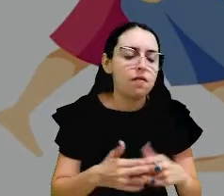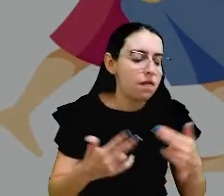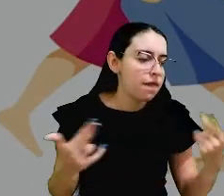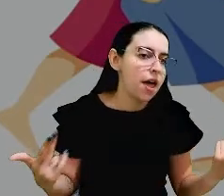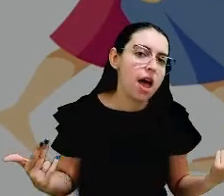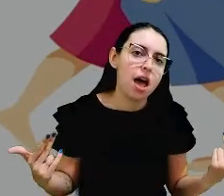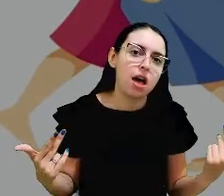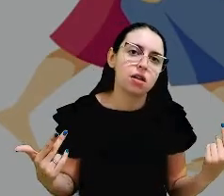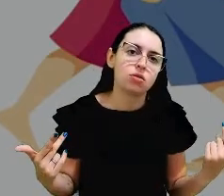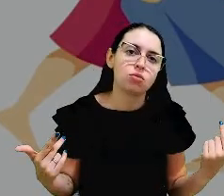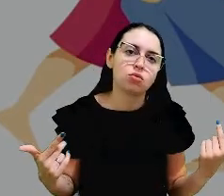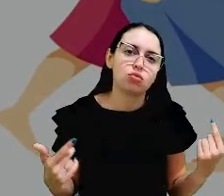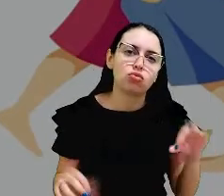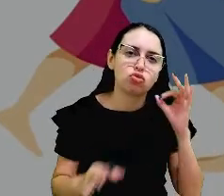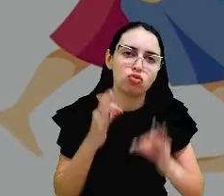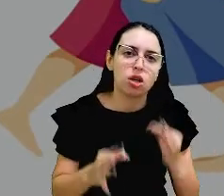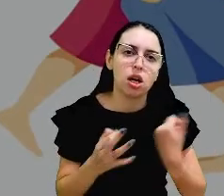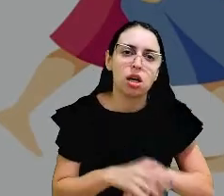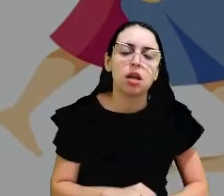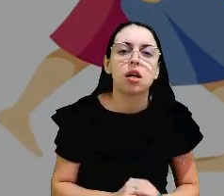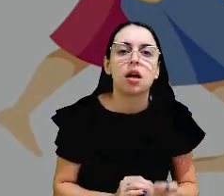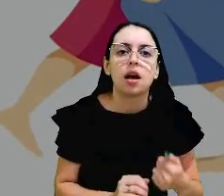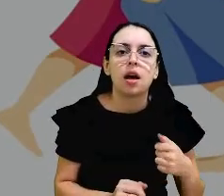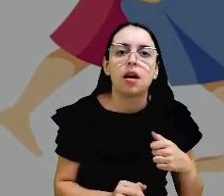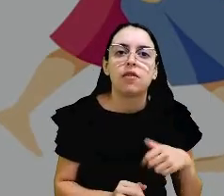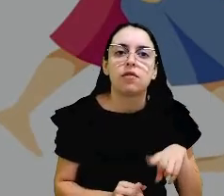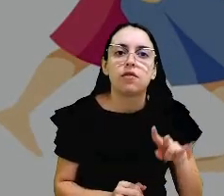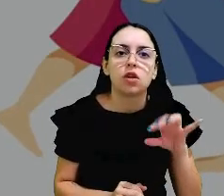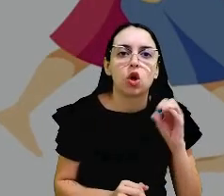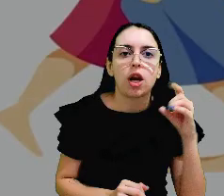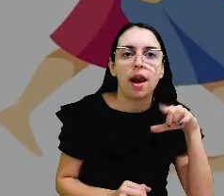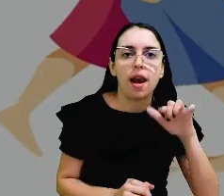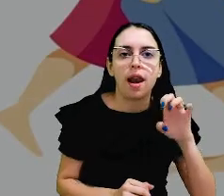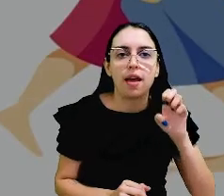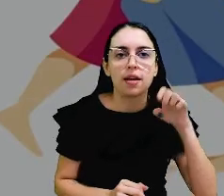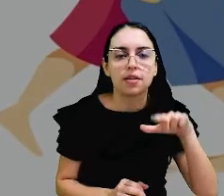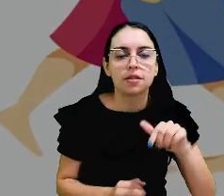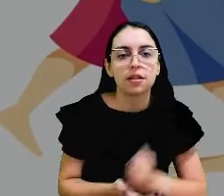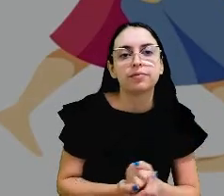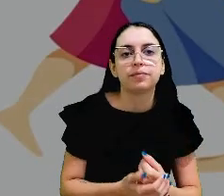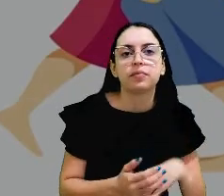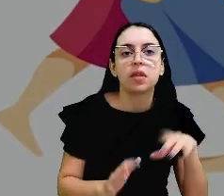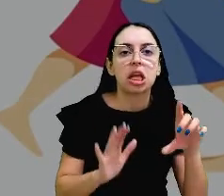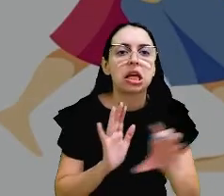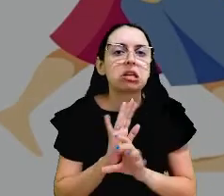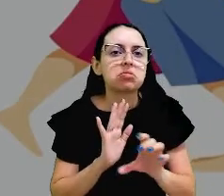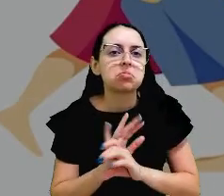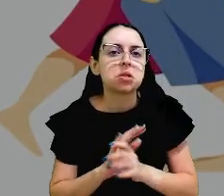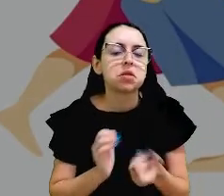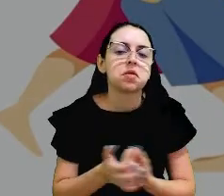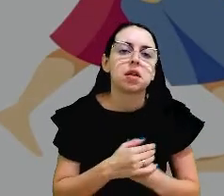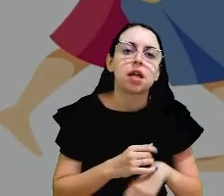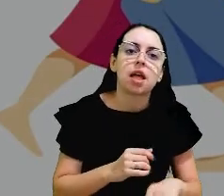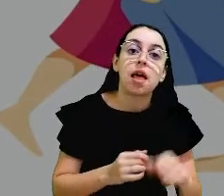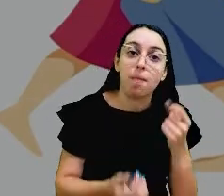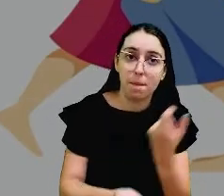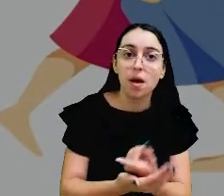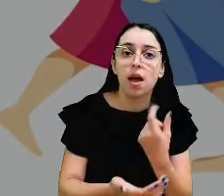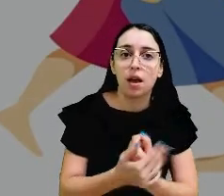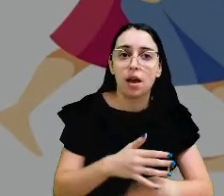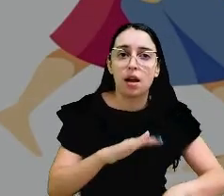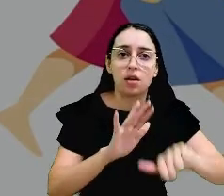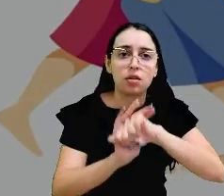várias consequências jurídicas para a violência obstétrica. Nós temos ações civis, criminais, ação de indenização,